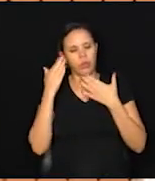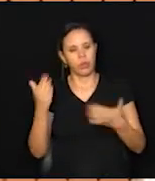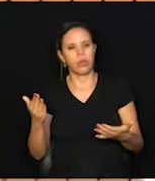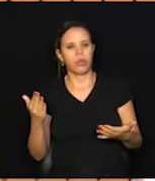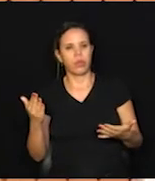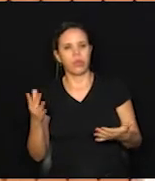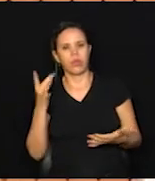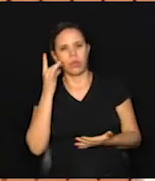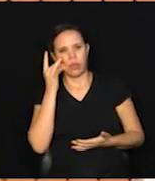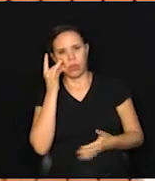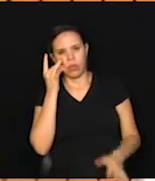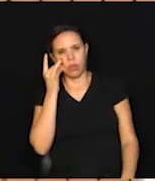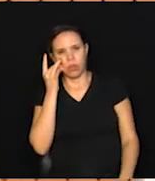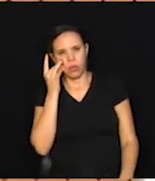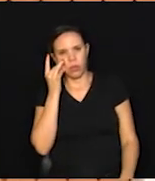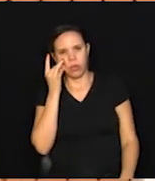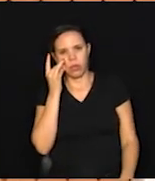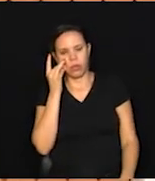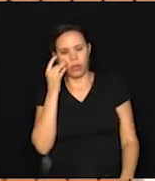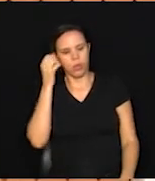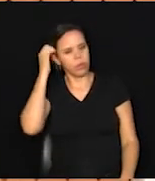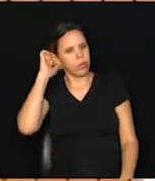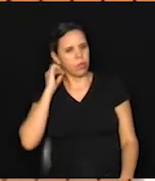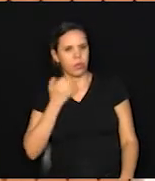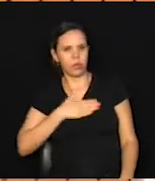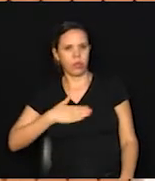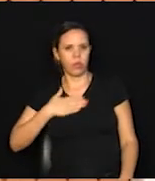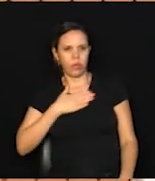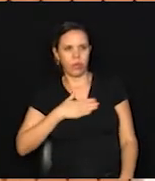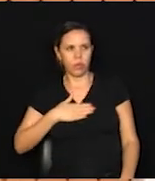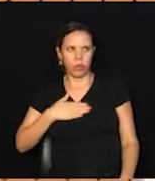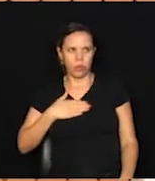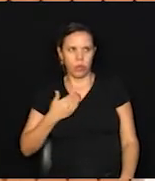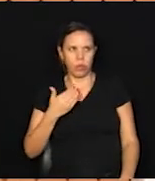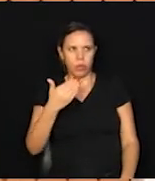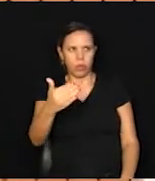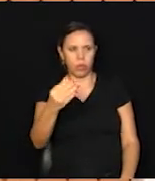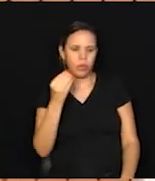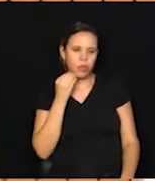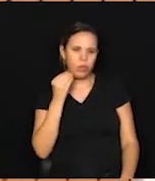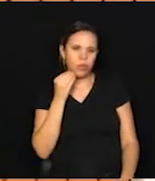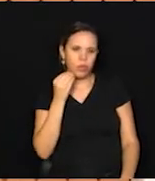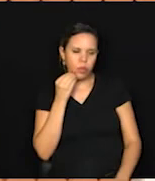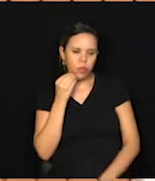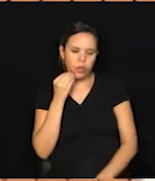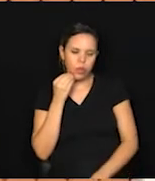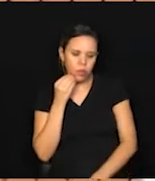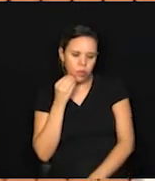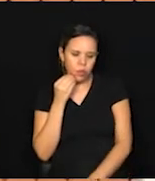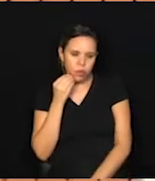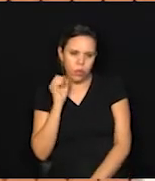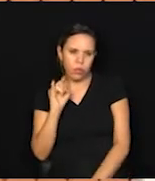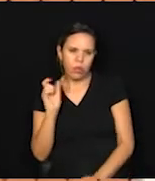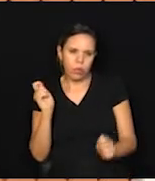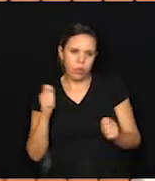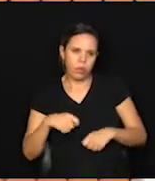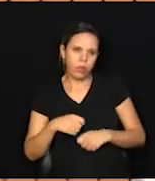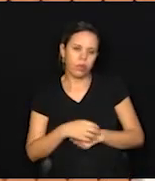a presença. Gostaria de, numa próxima oportunidade também, se assim for,